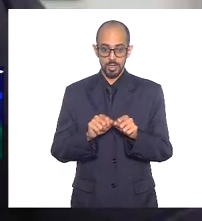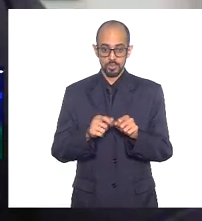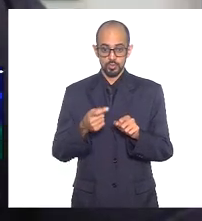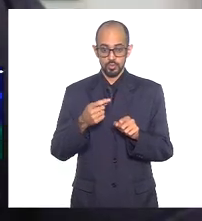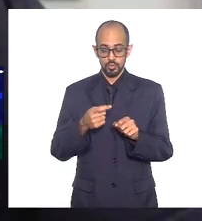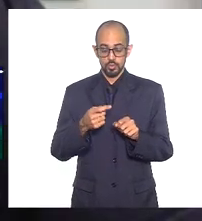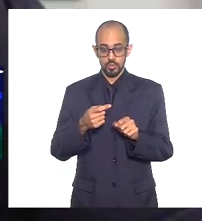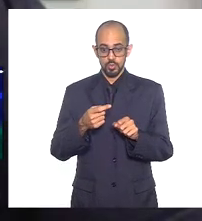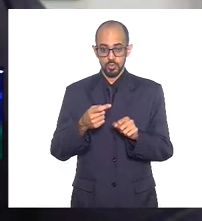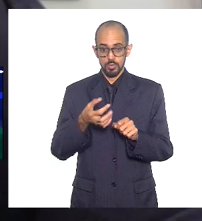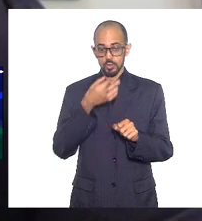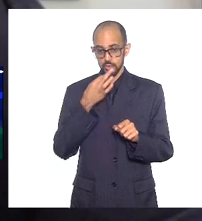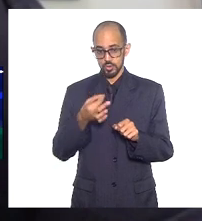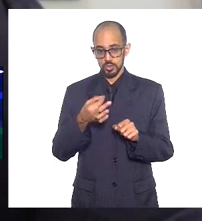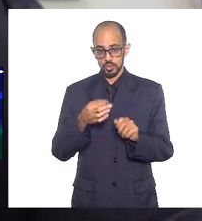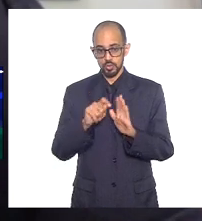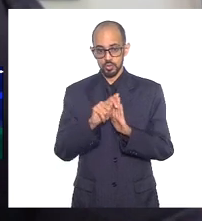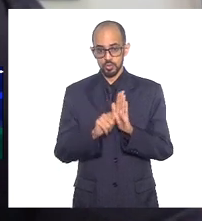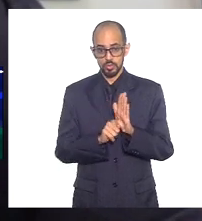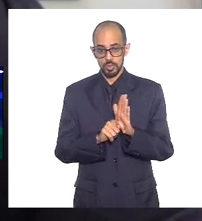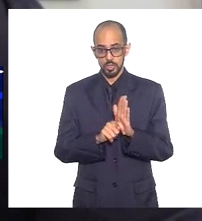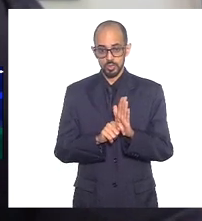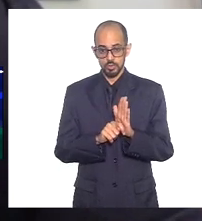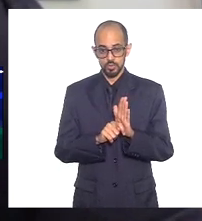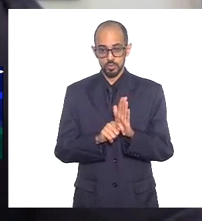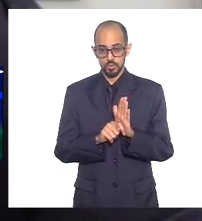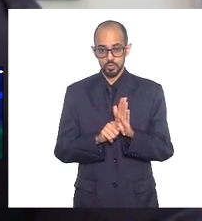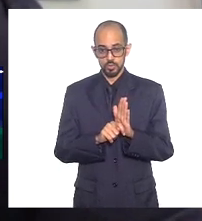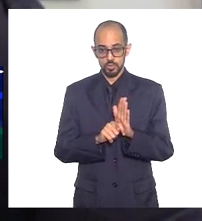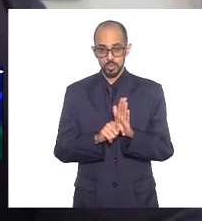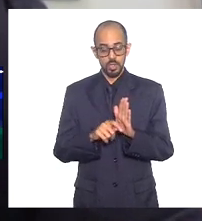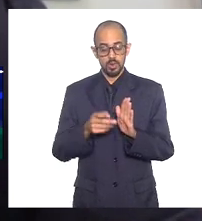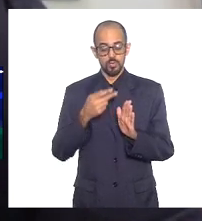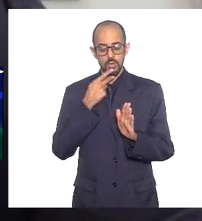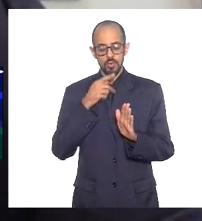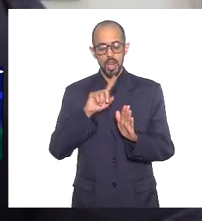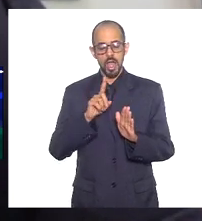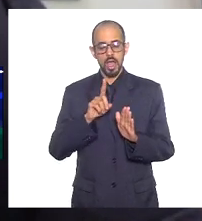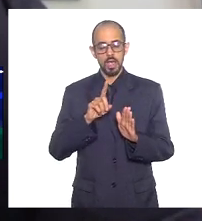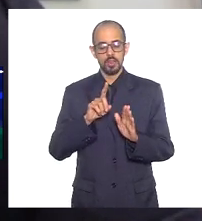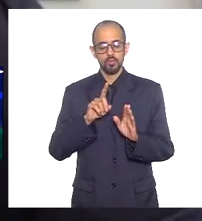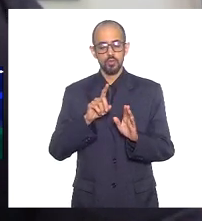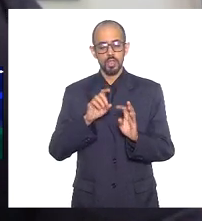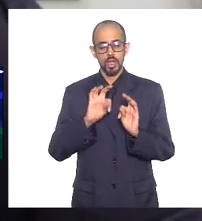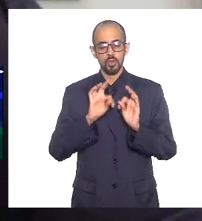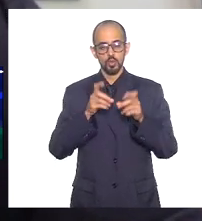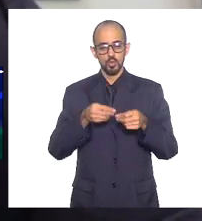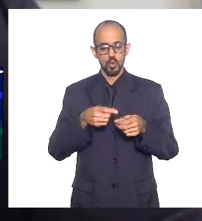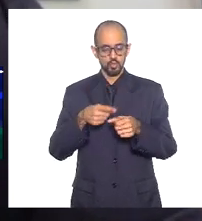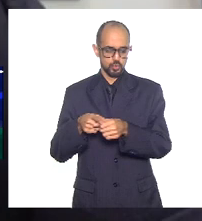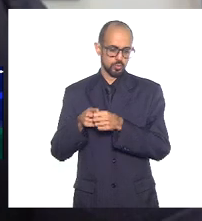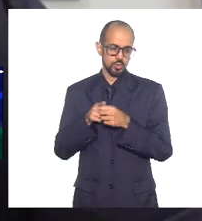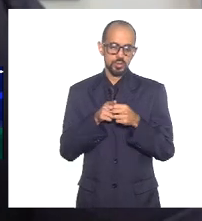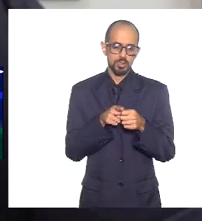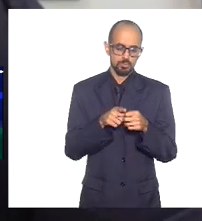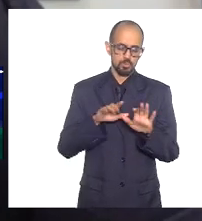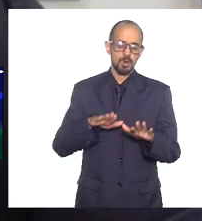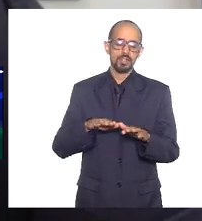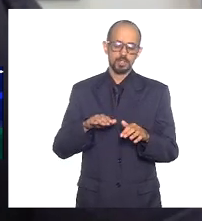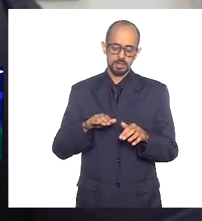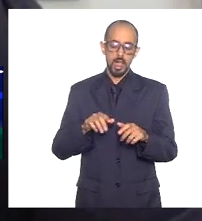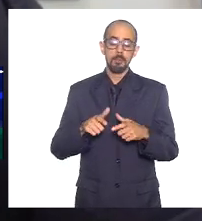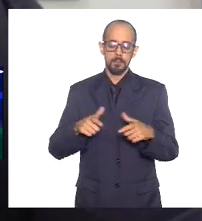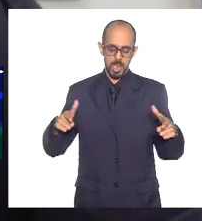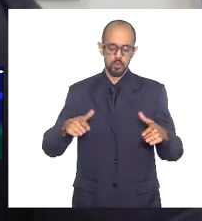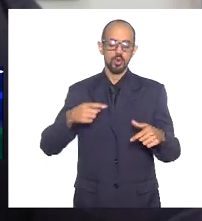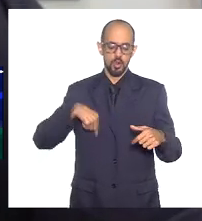pandemia eu fui não vou dizer que fui a todos mas eu fui em grande parte dos municípios do